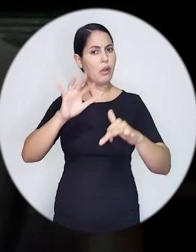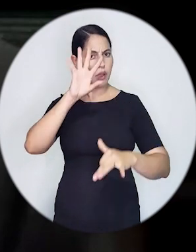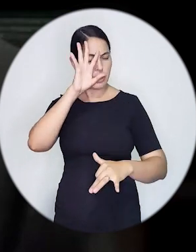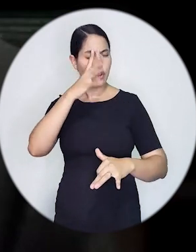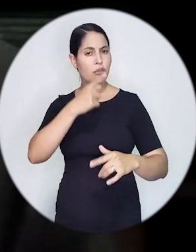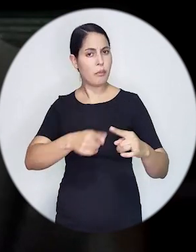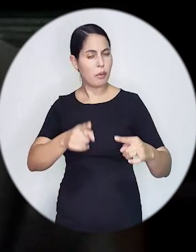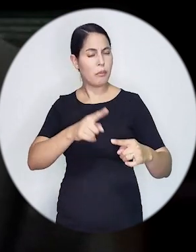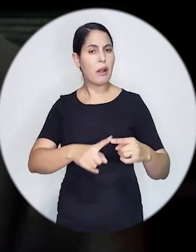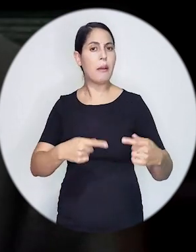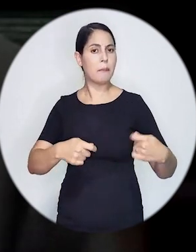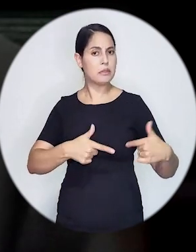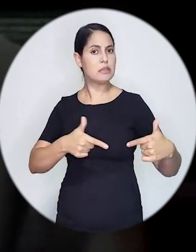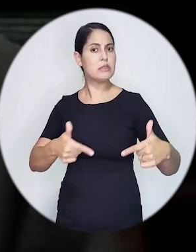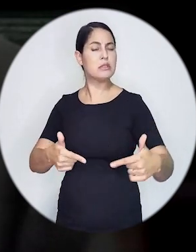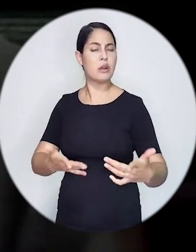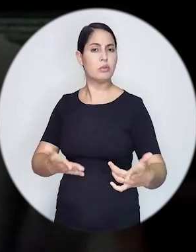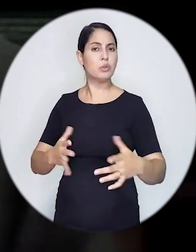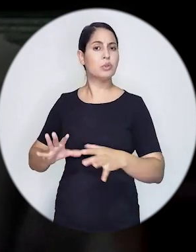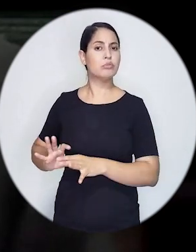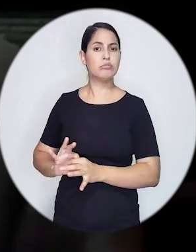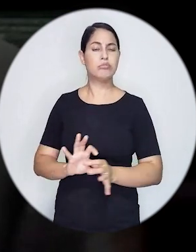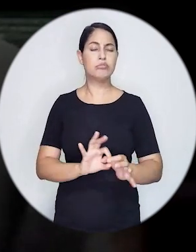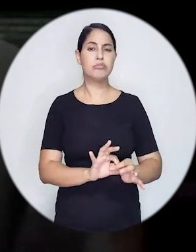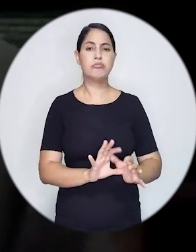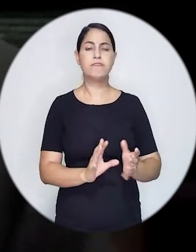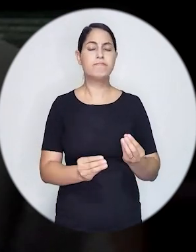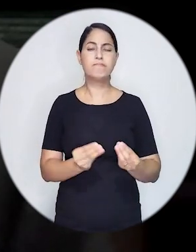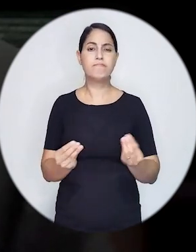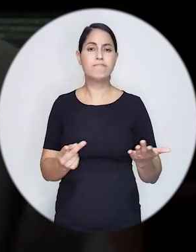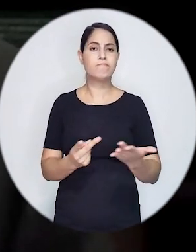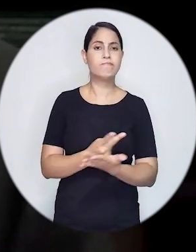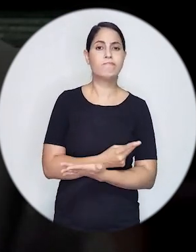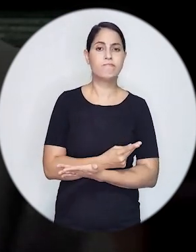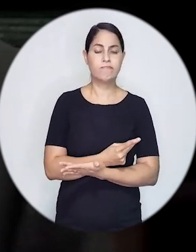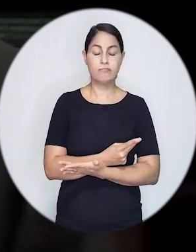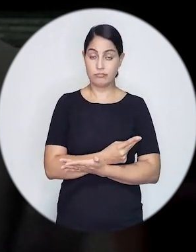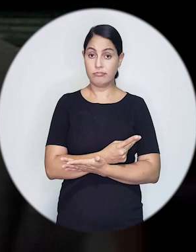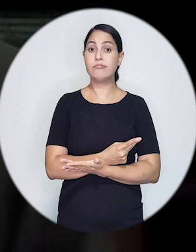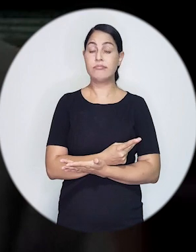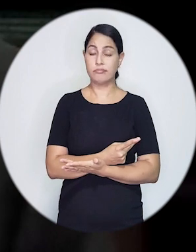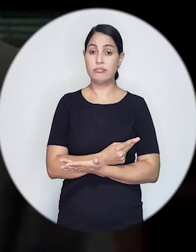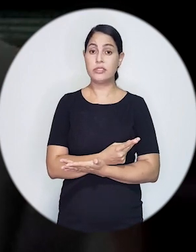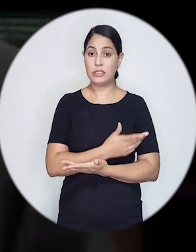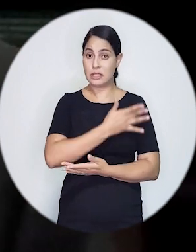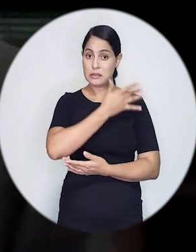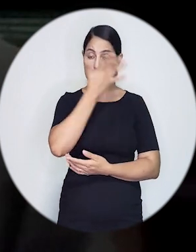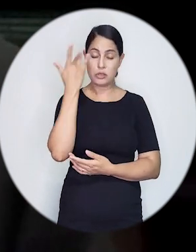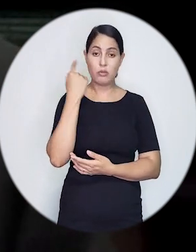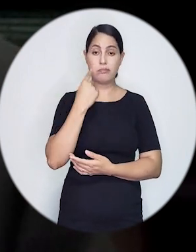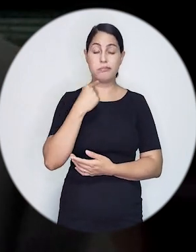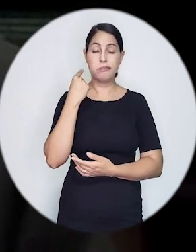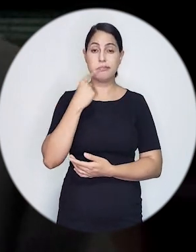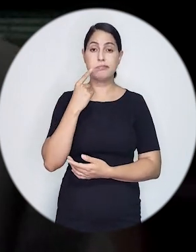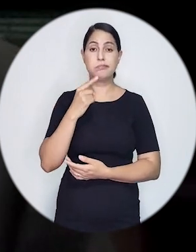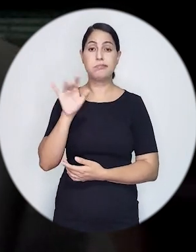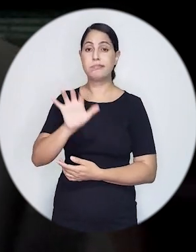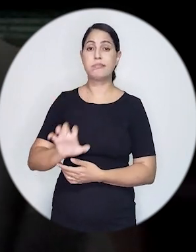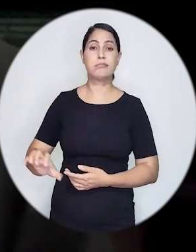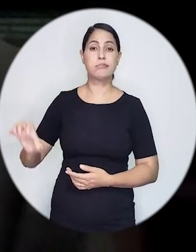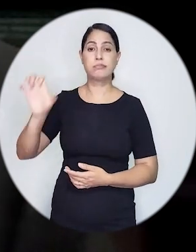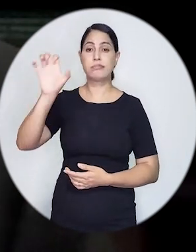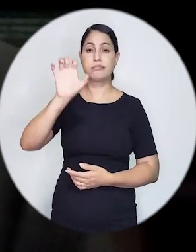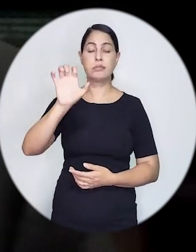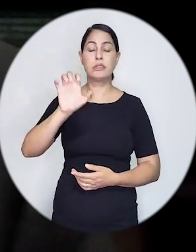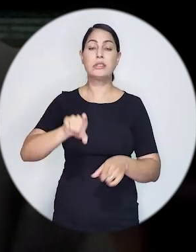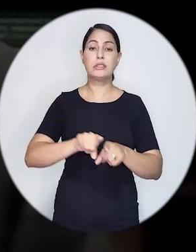tomassem providências em relação ao impacto dessa medida na atividade dos colegas em todos